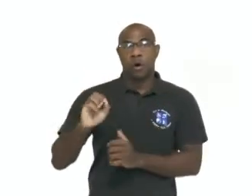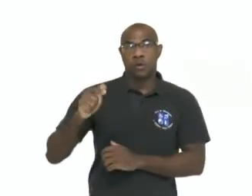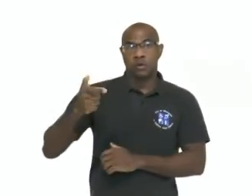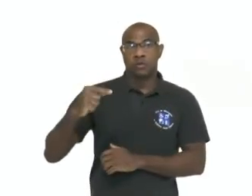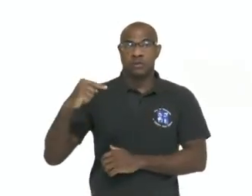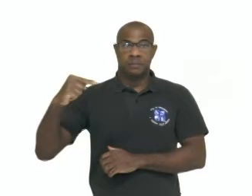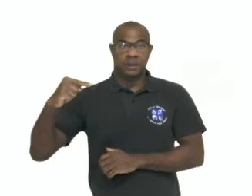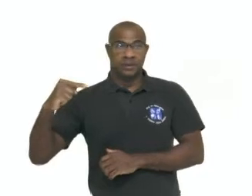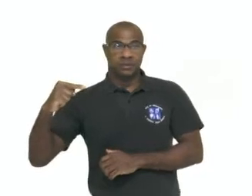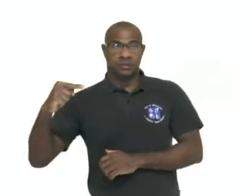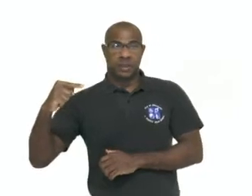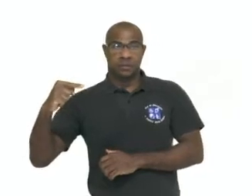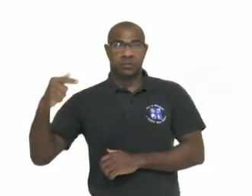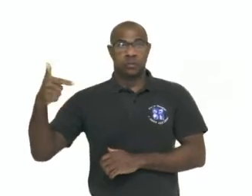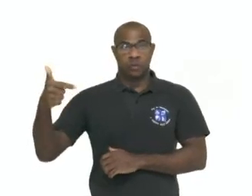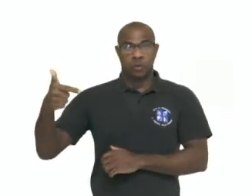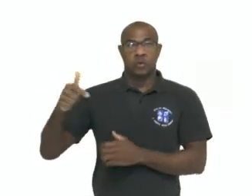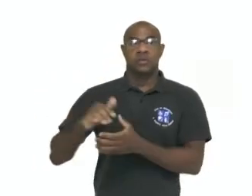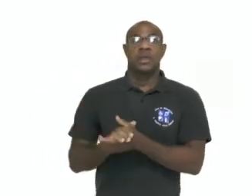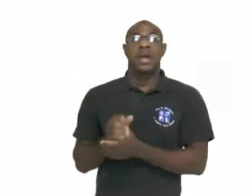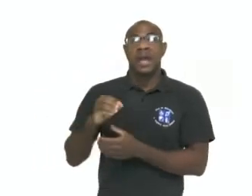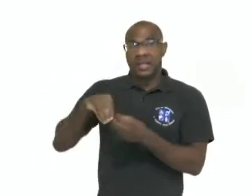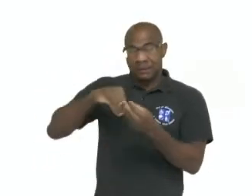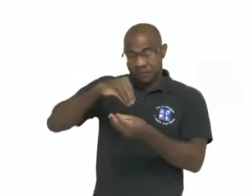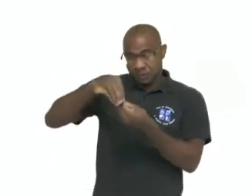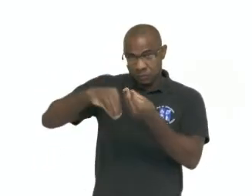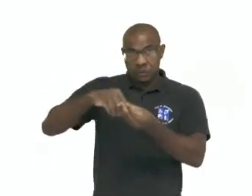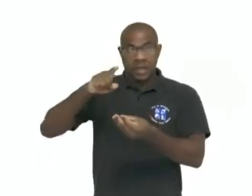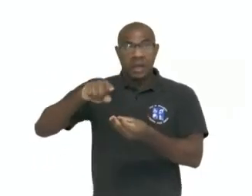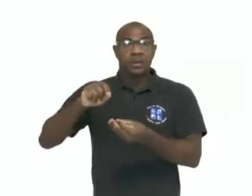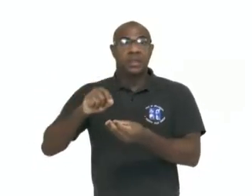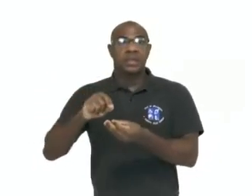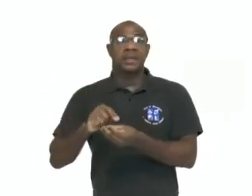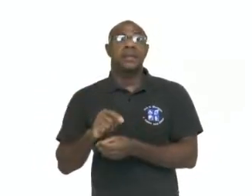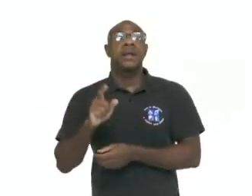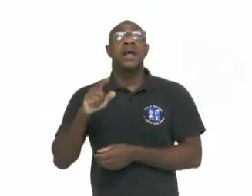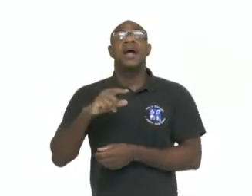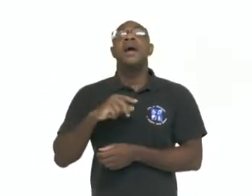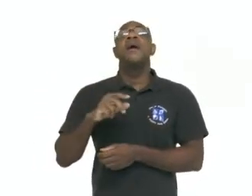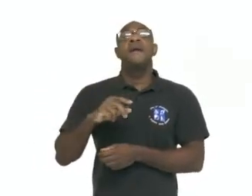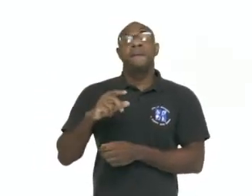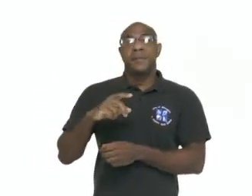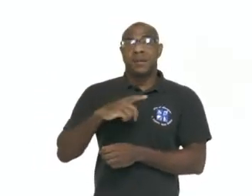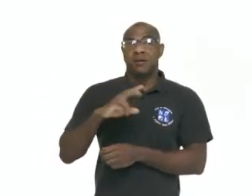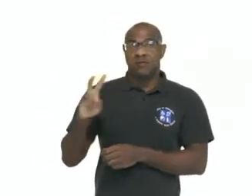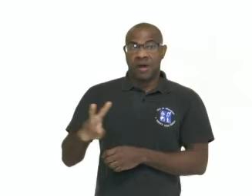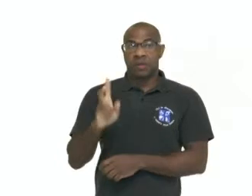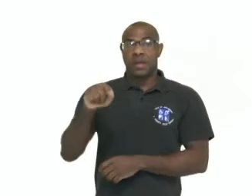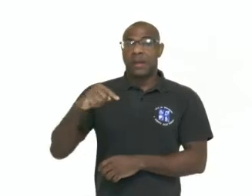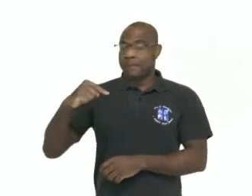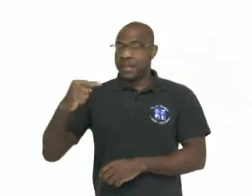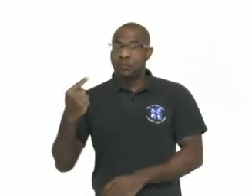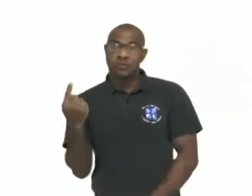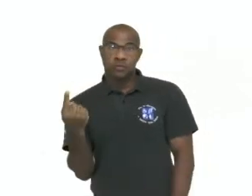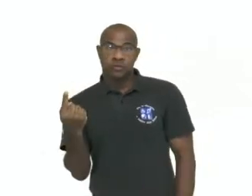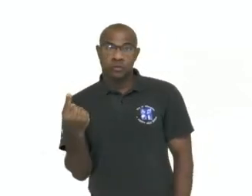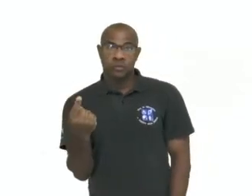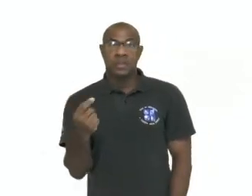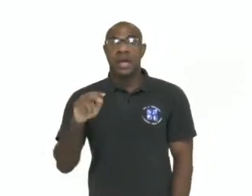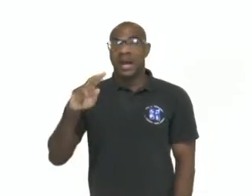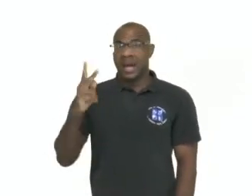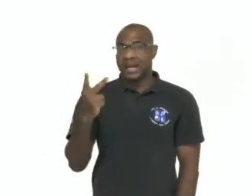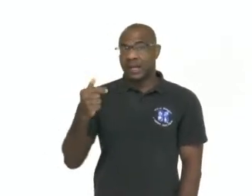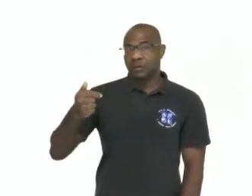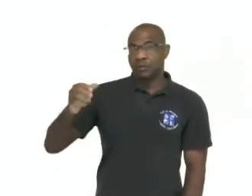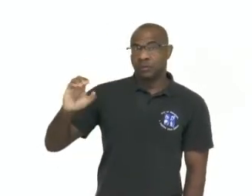O2-2 como NOx. Nesse composto, o NOx do oxigênio vai valer -1, que é o caso do